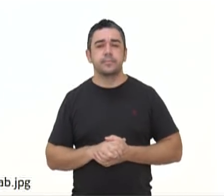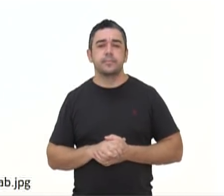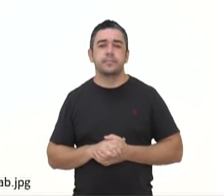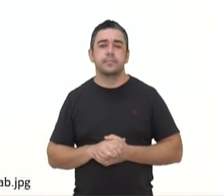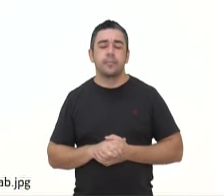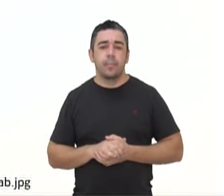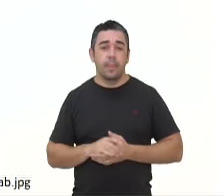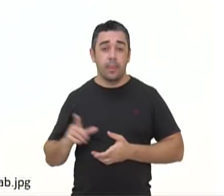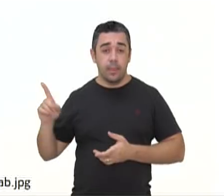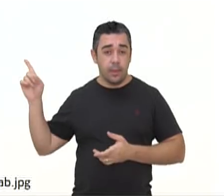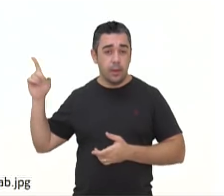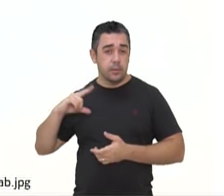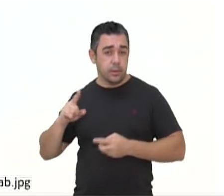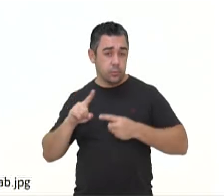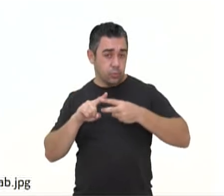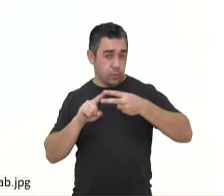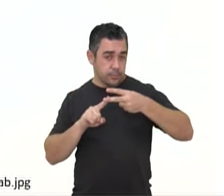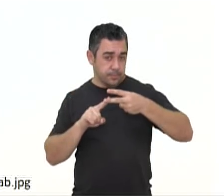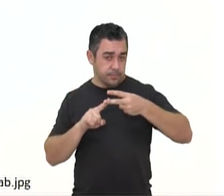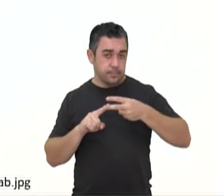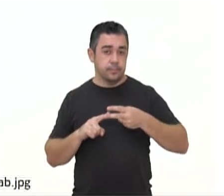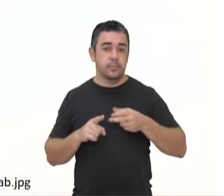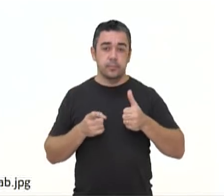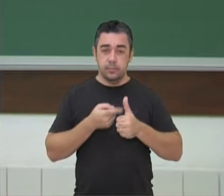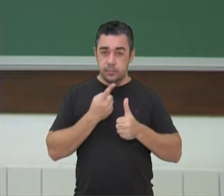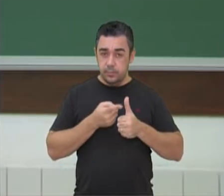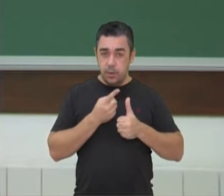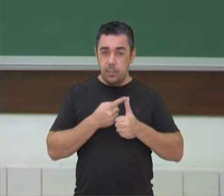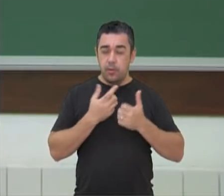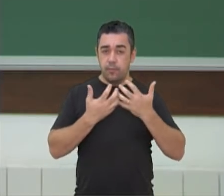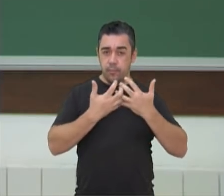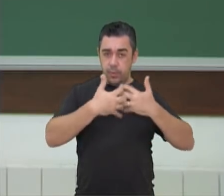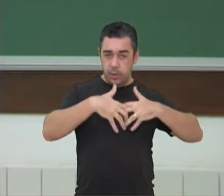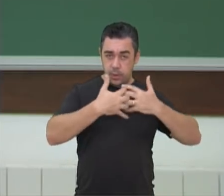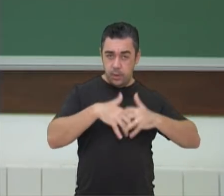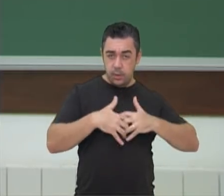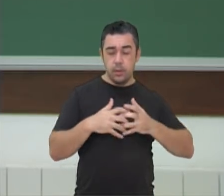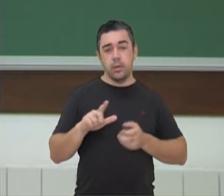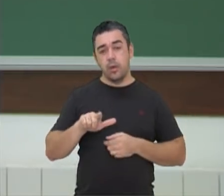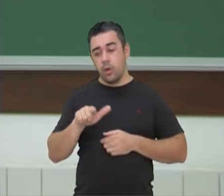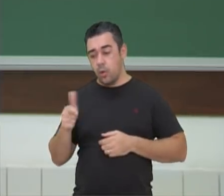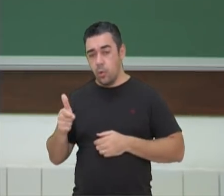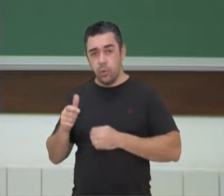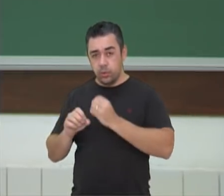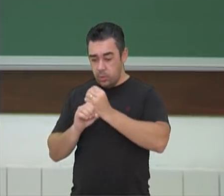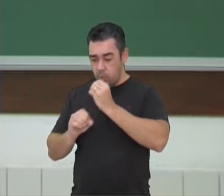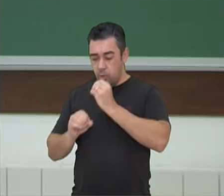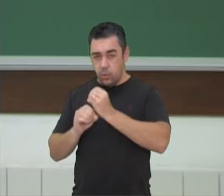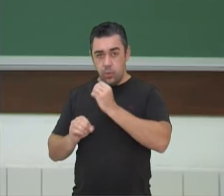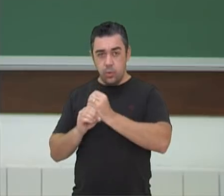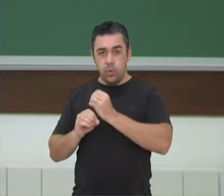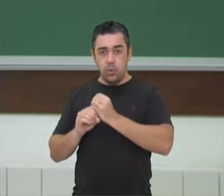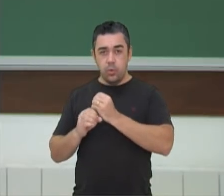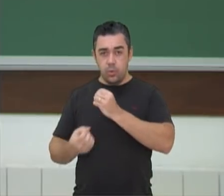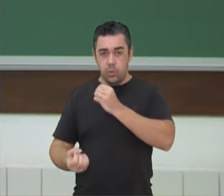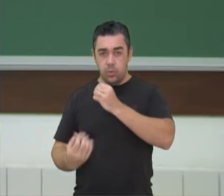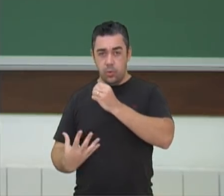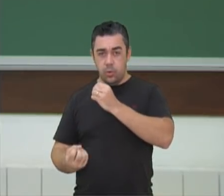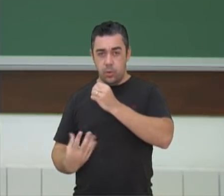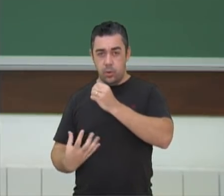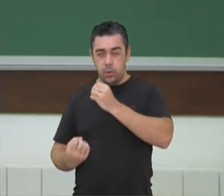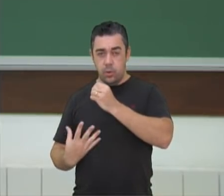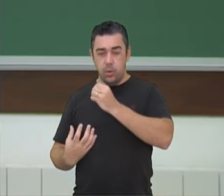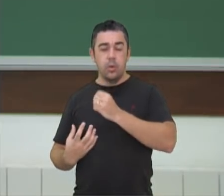o microscópio tem duas partes, a parte mecânica e a parte óptica. A parte óptica é a parte das lâmpadas e